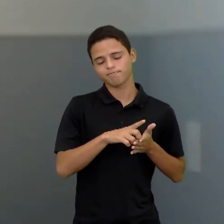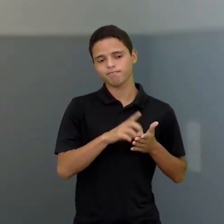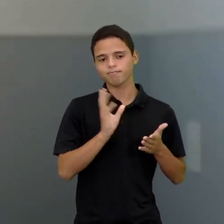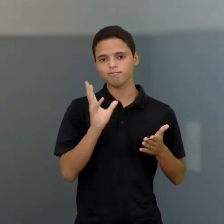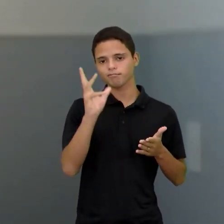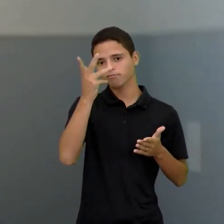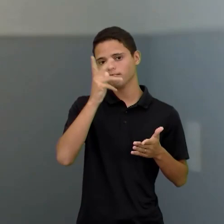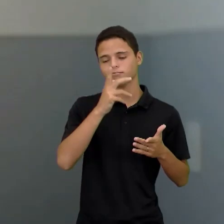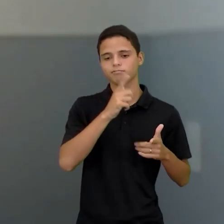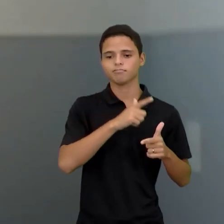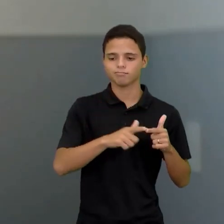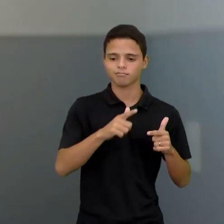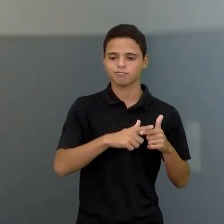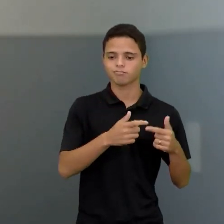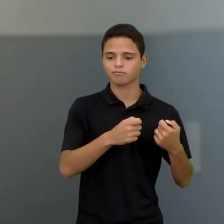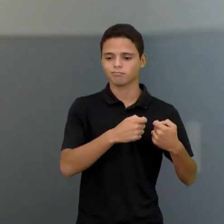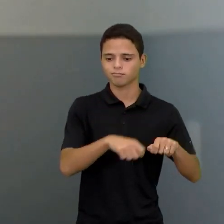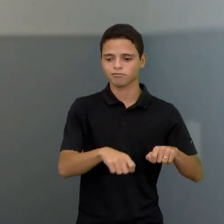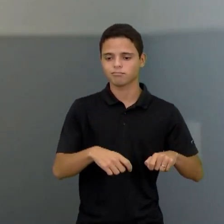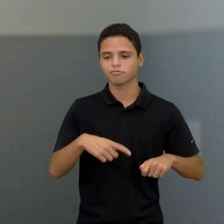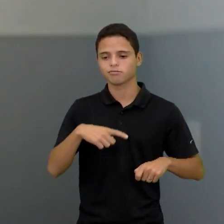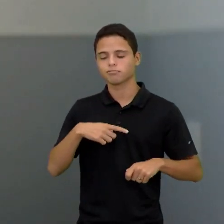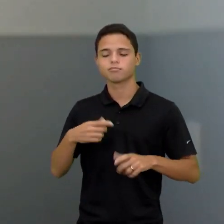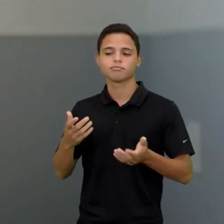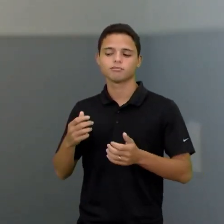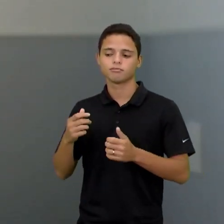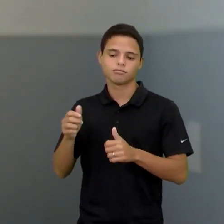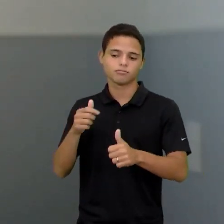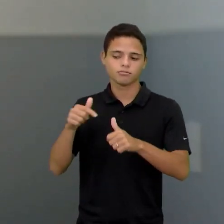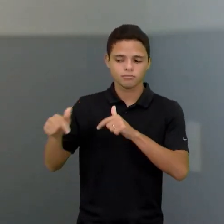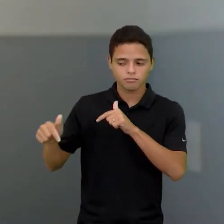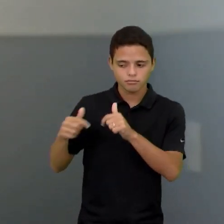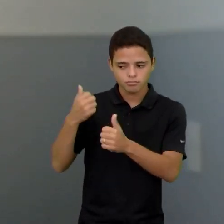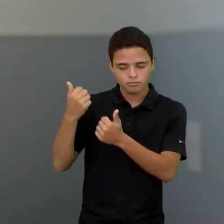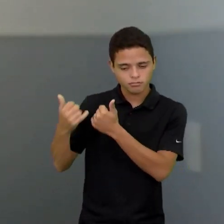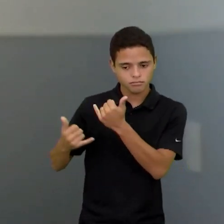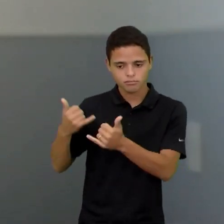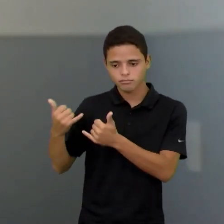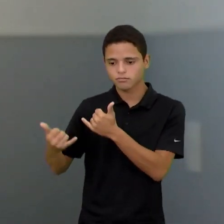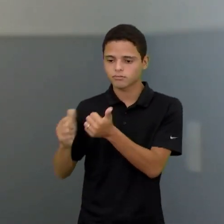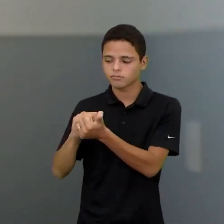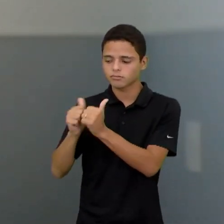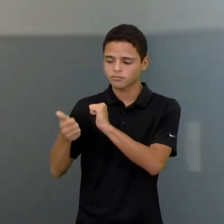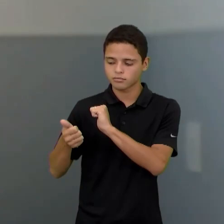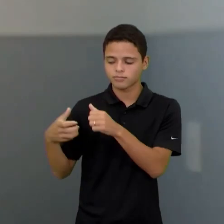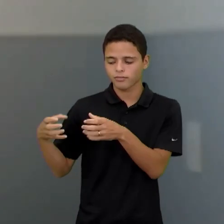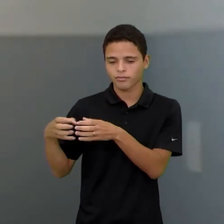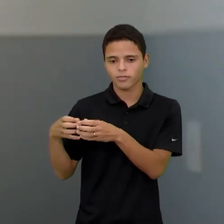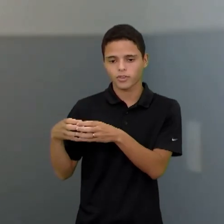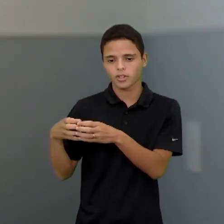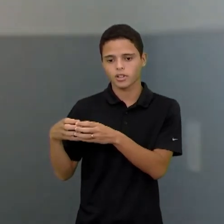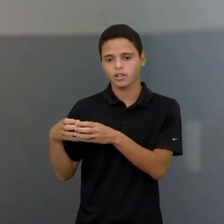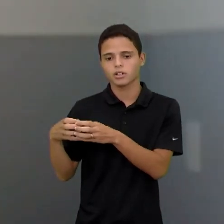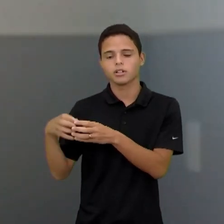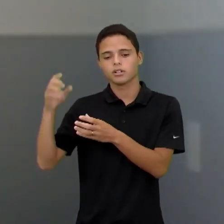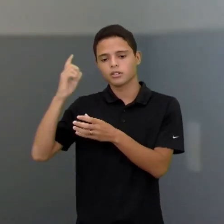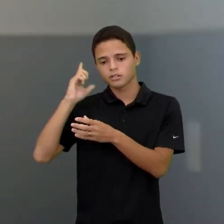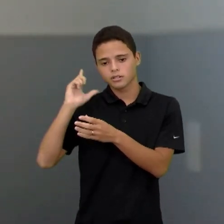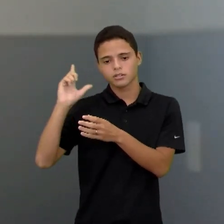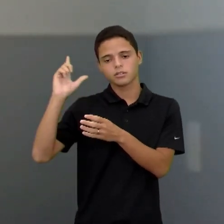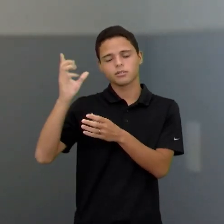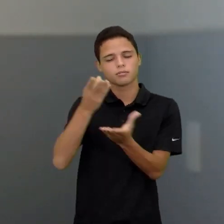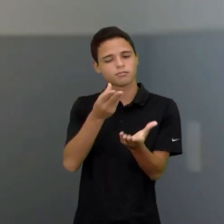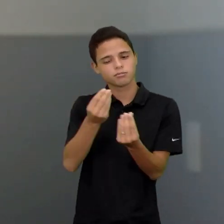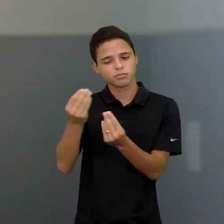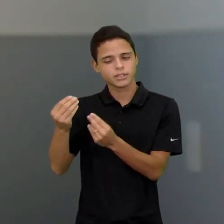esporte, principalmente esporte coletivo. Depois da lesão, eu fiquei um tempo sem conseguir desempenhar,